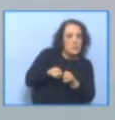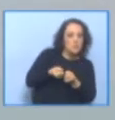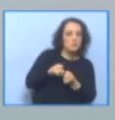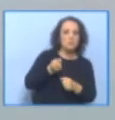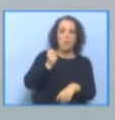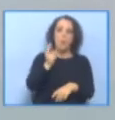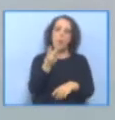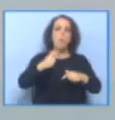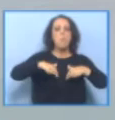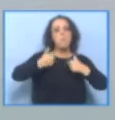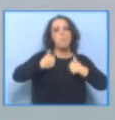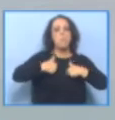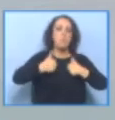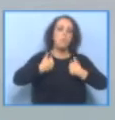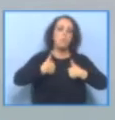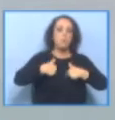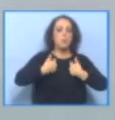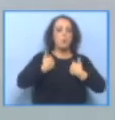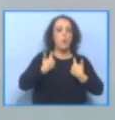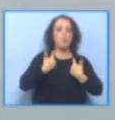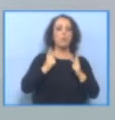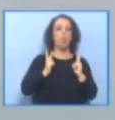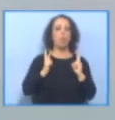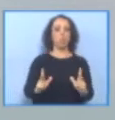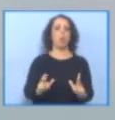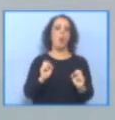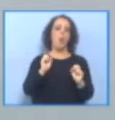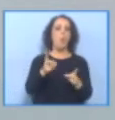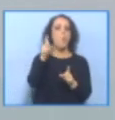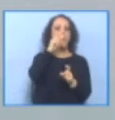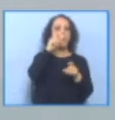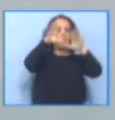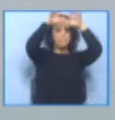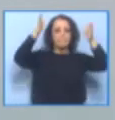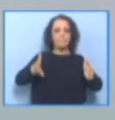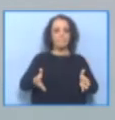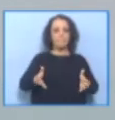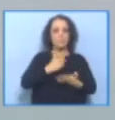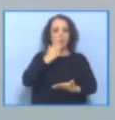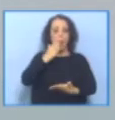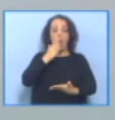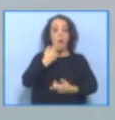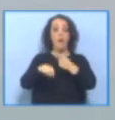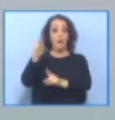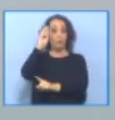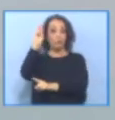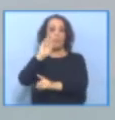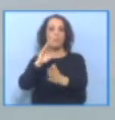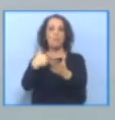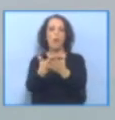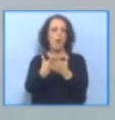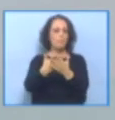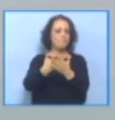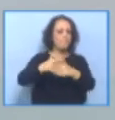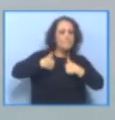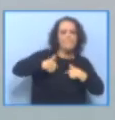sua própria autossuficiência, a sua própria zona de conforto, ou bolha, ou algo assim. No escotismo adquiriu um saber fazer, um